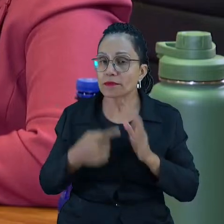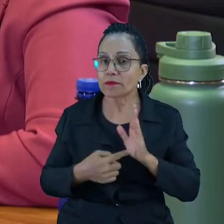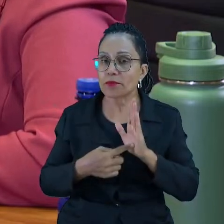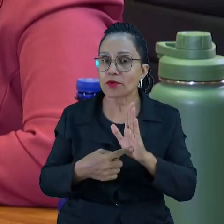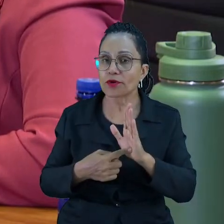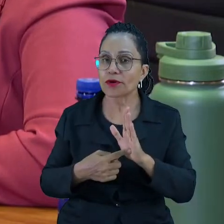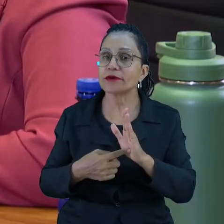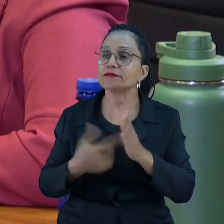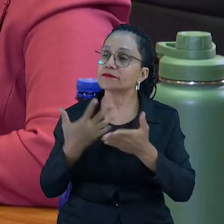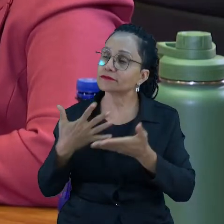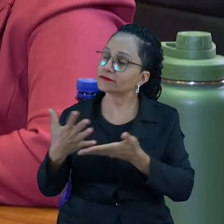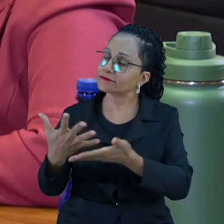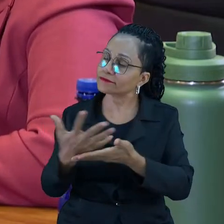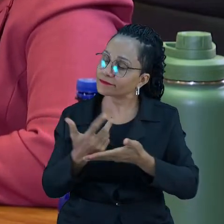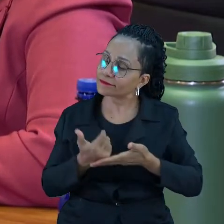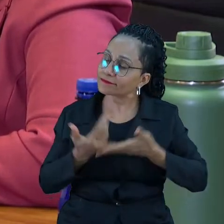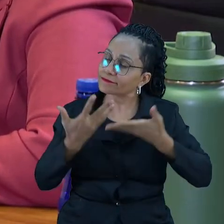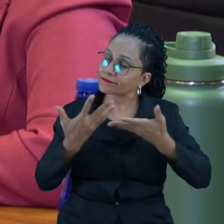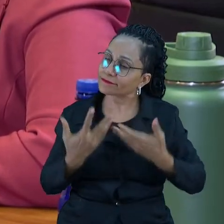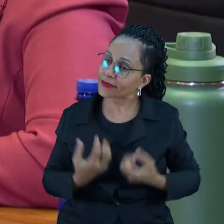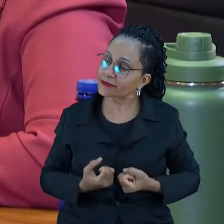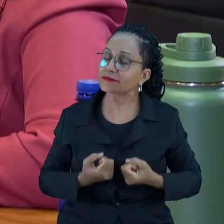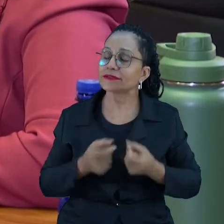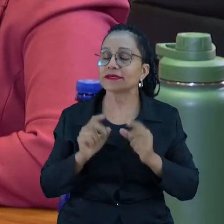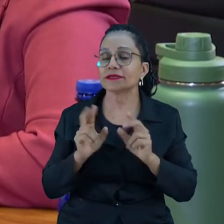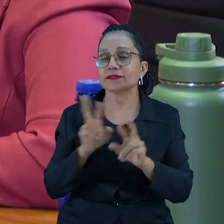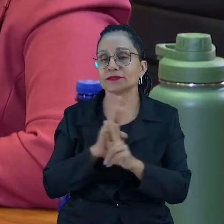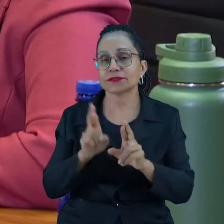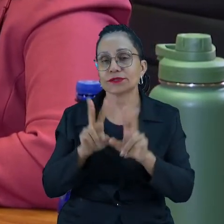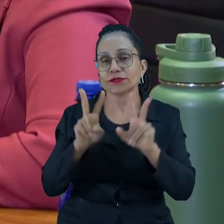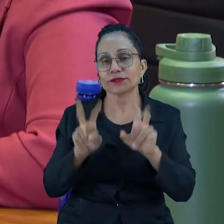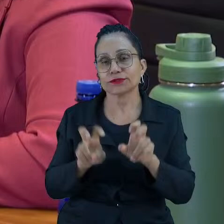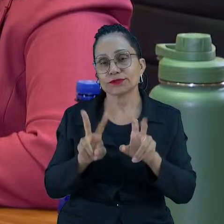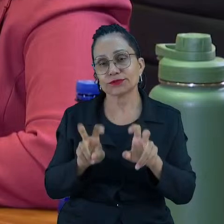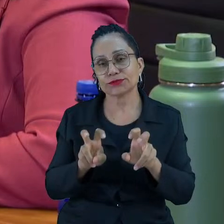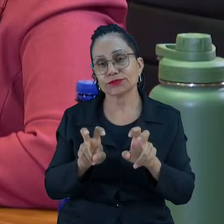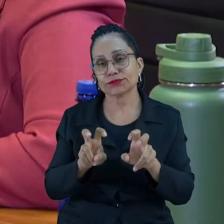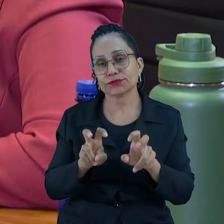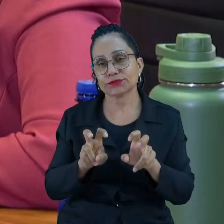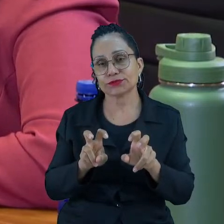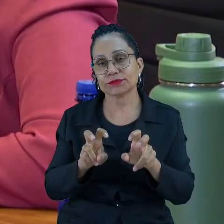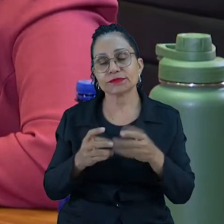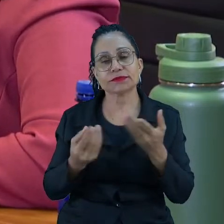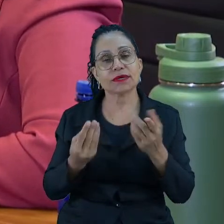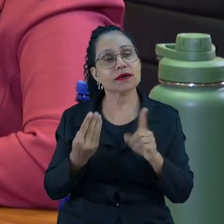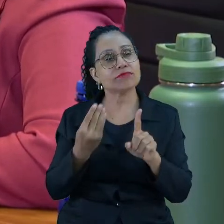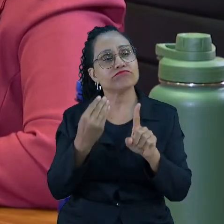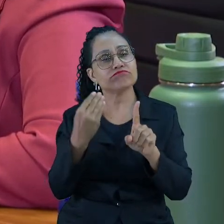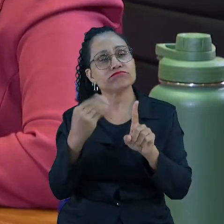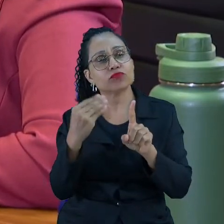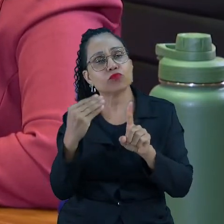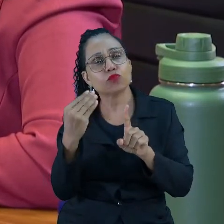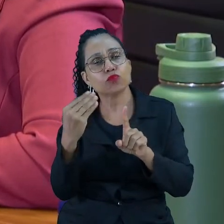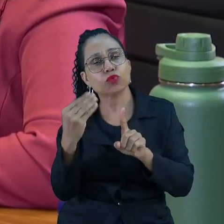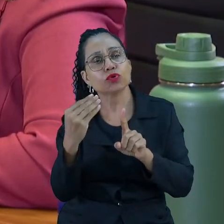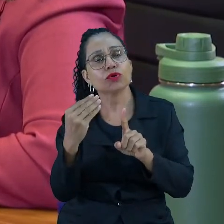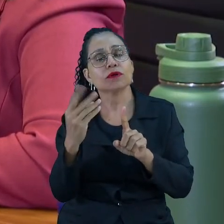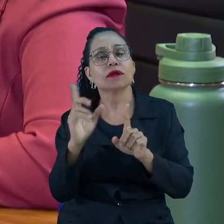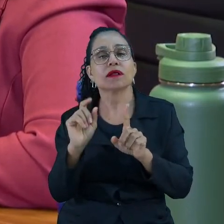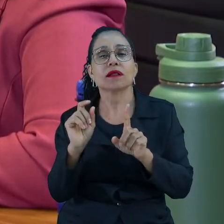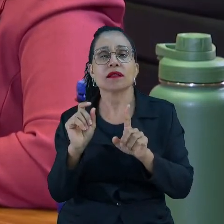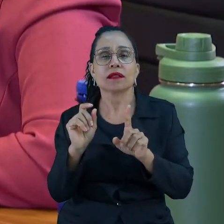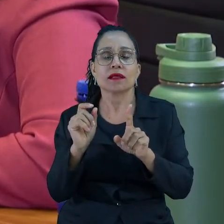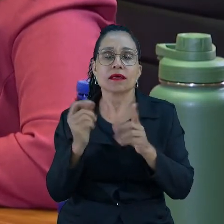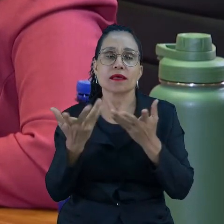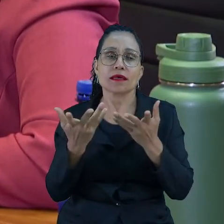solícitos receptivos em relação a essa vulnerabilidade feminina, que é